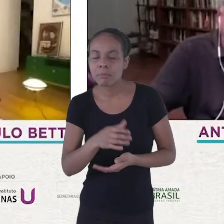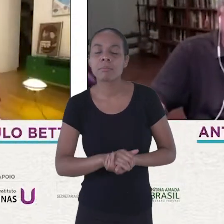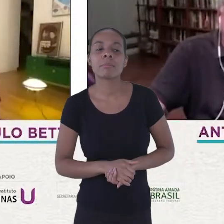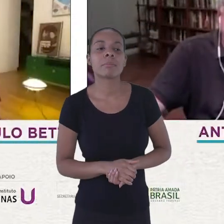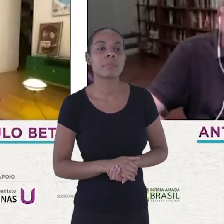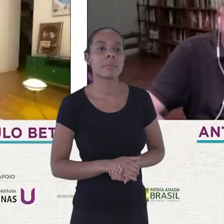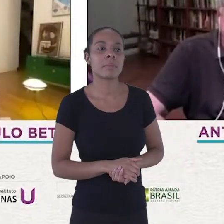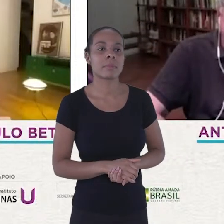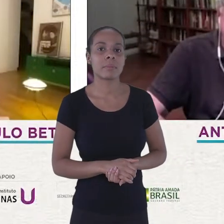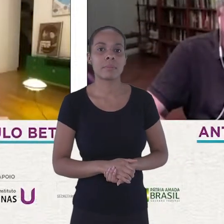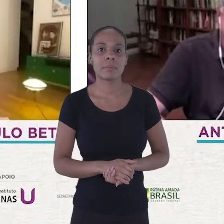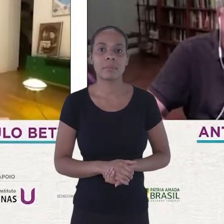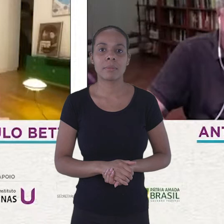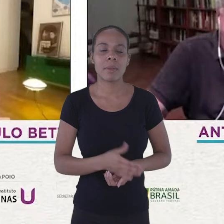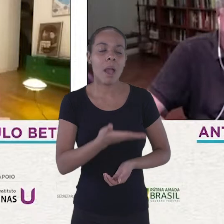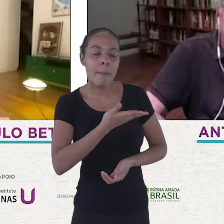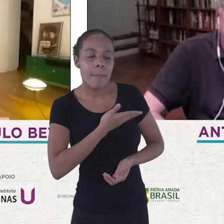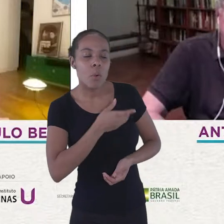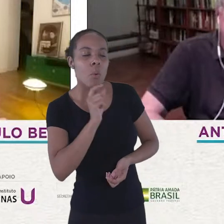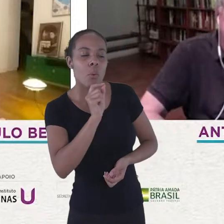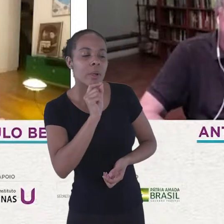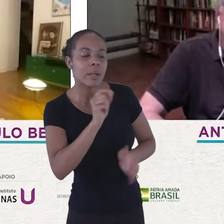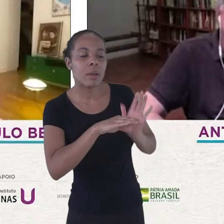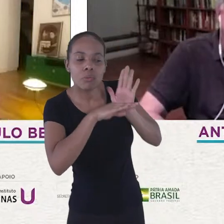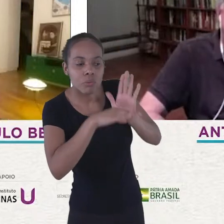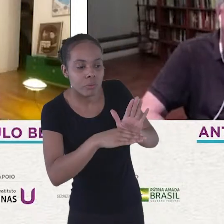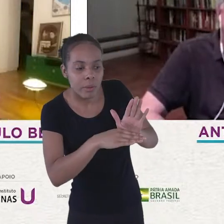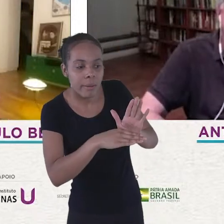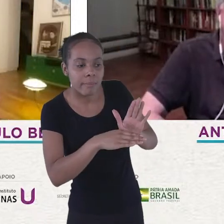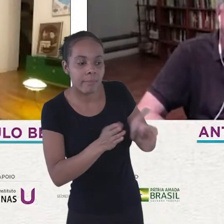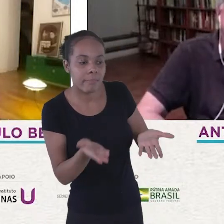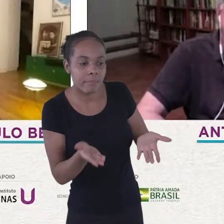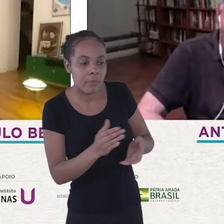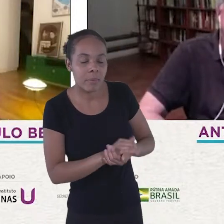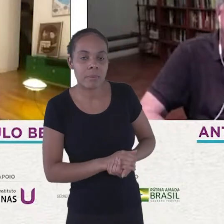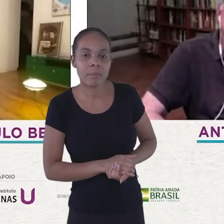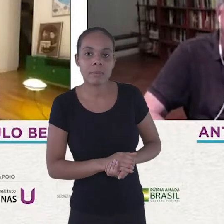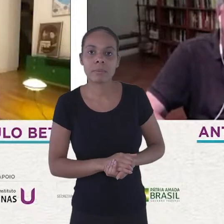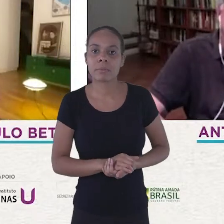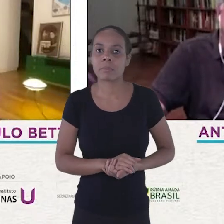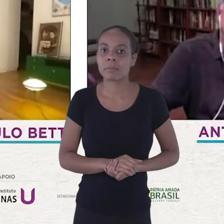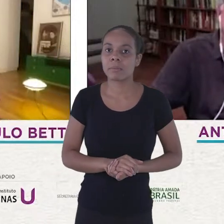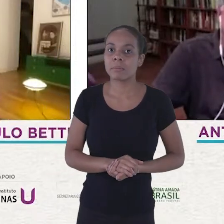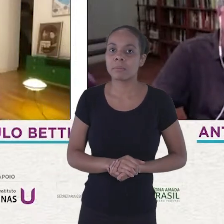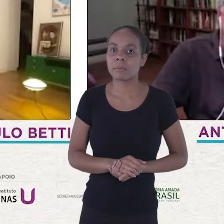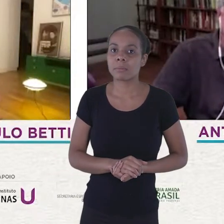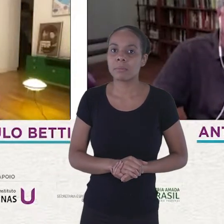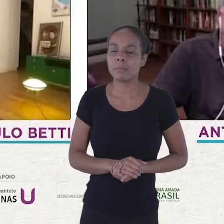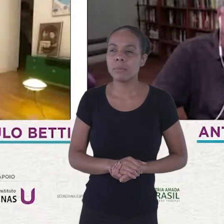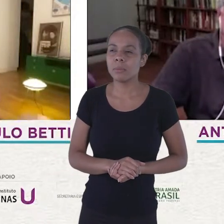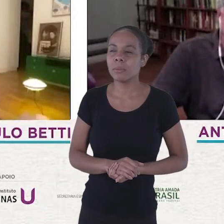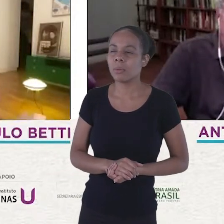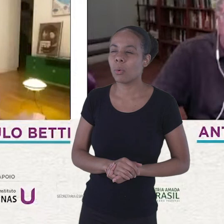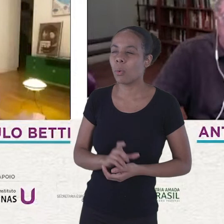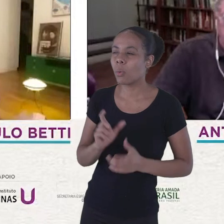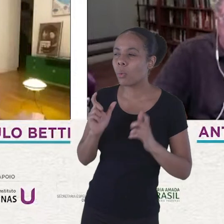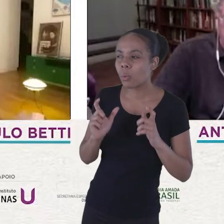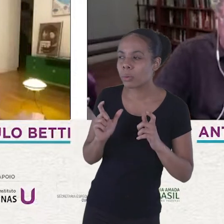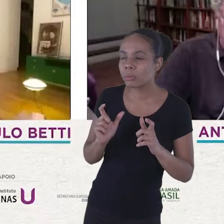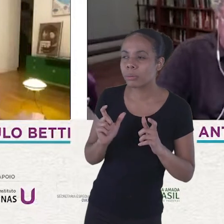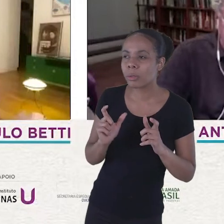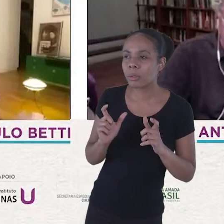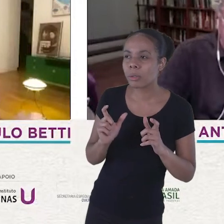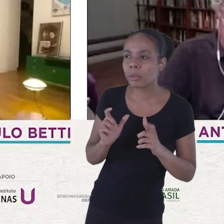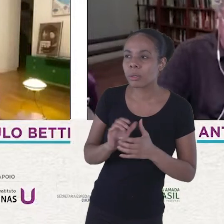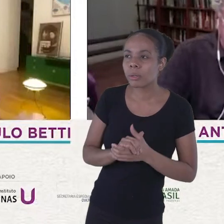que posso fazer para te ajudar? Isso. É isso. E onde está a compaixão? Na terceiro, 1, 2, 3,